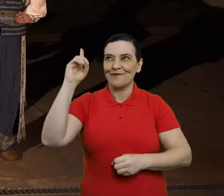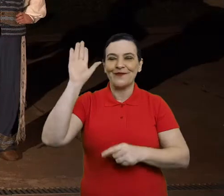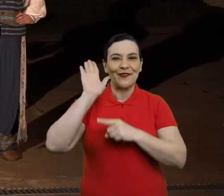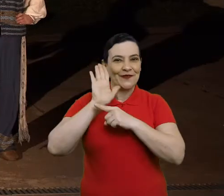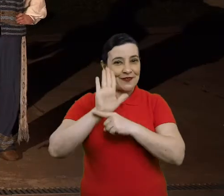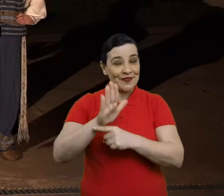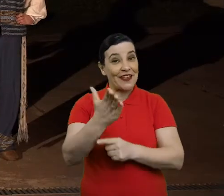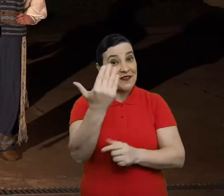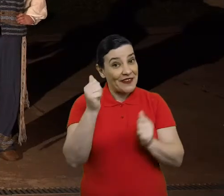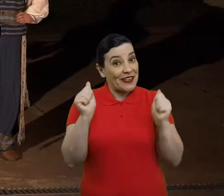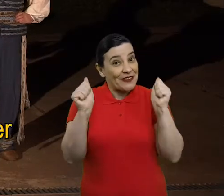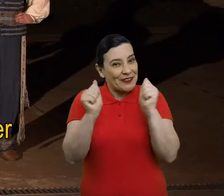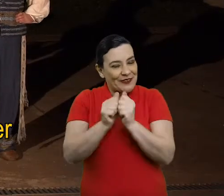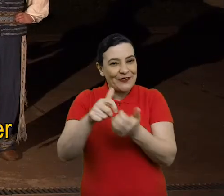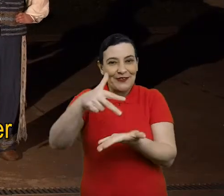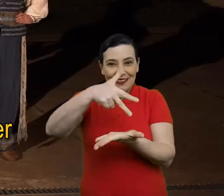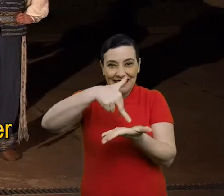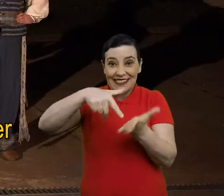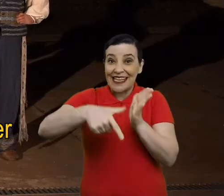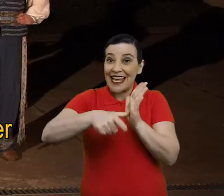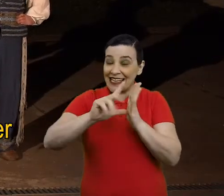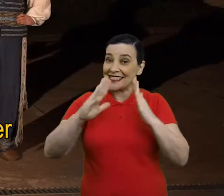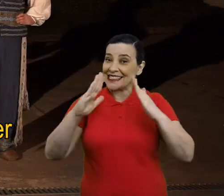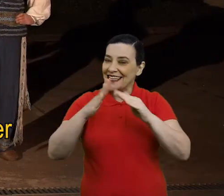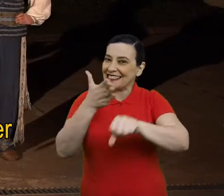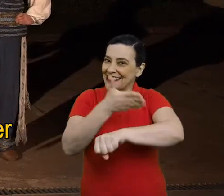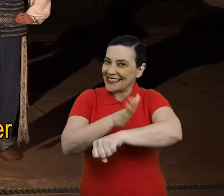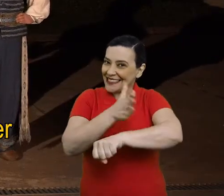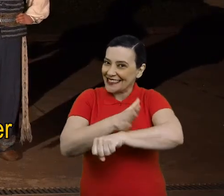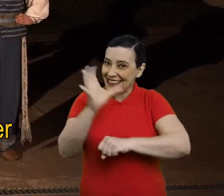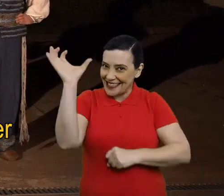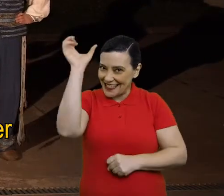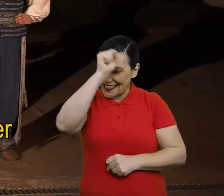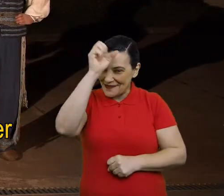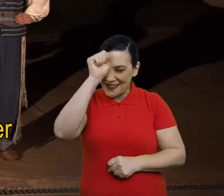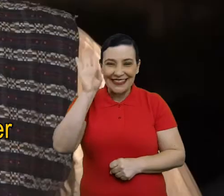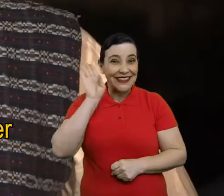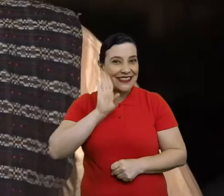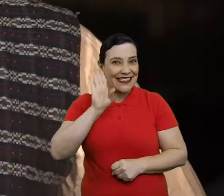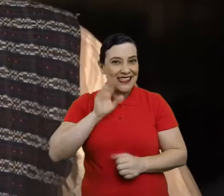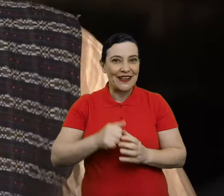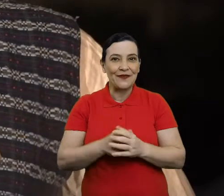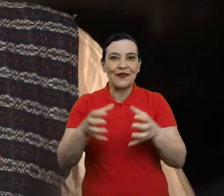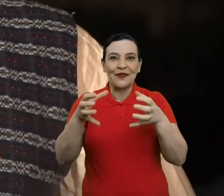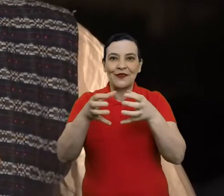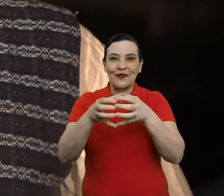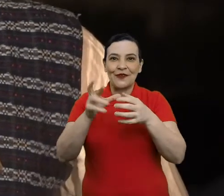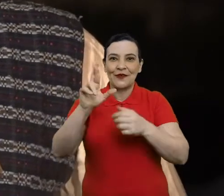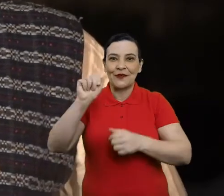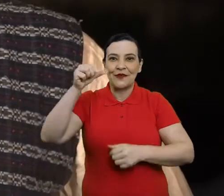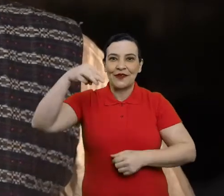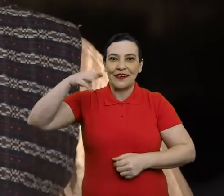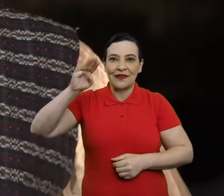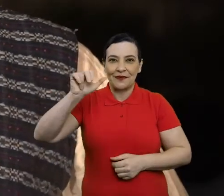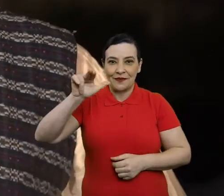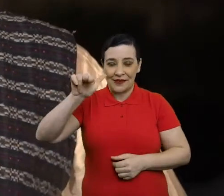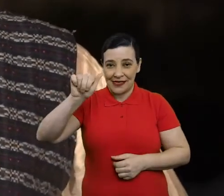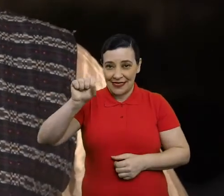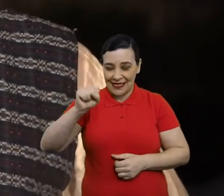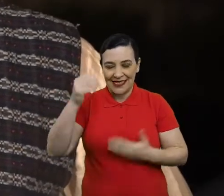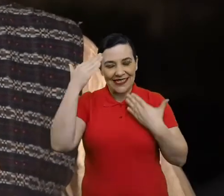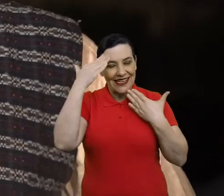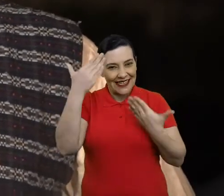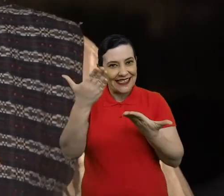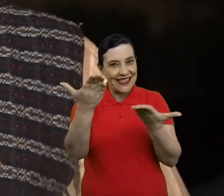vão poder vir aqui dançar com a gente, mostrar que aprenderam em casa, fazer uma coisa bem legal aqui, tá bom? Nós somos o Grupo Rambinas e a gente